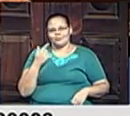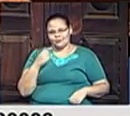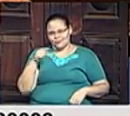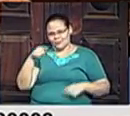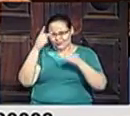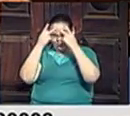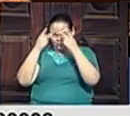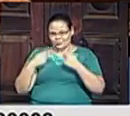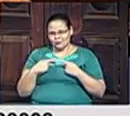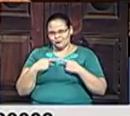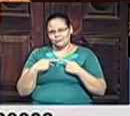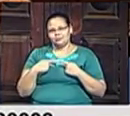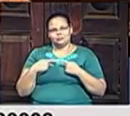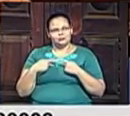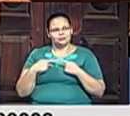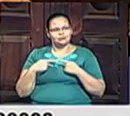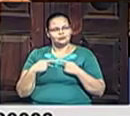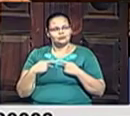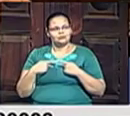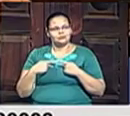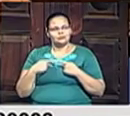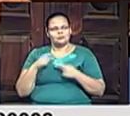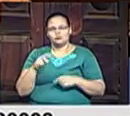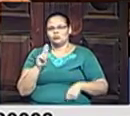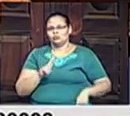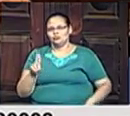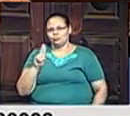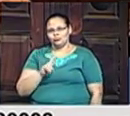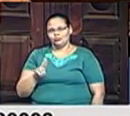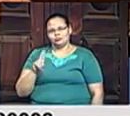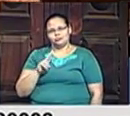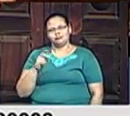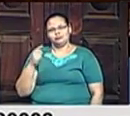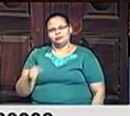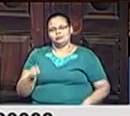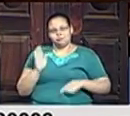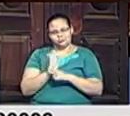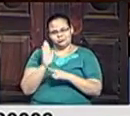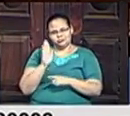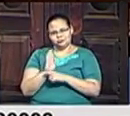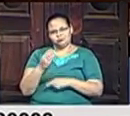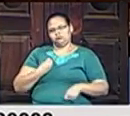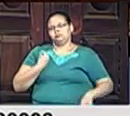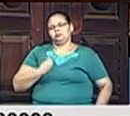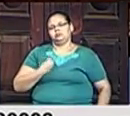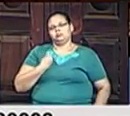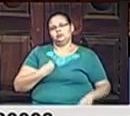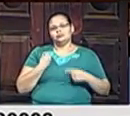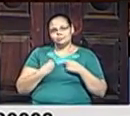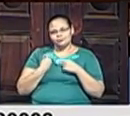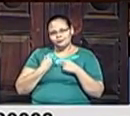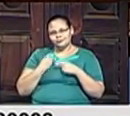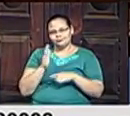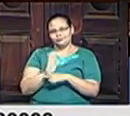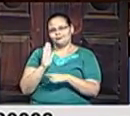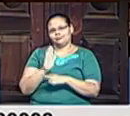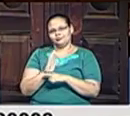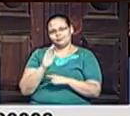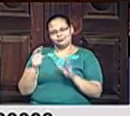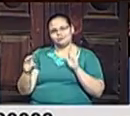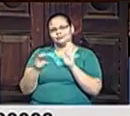humano, seja digno, use a sua toga em defesa da vida, em defesa